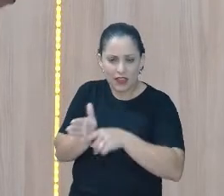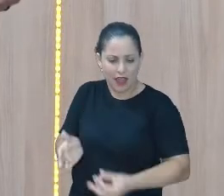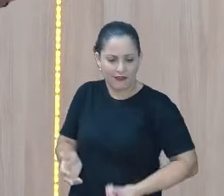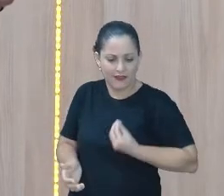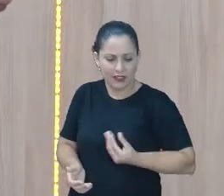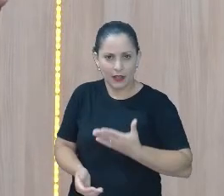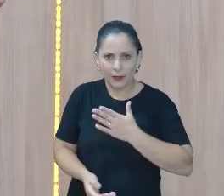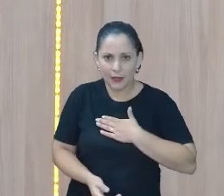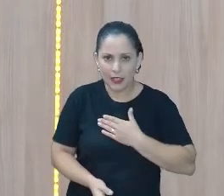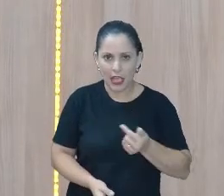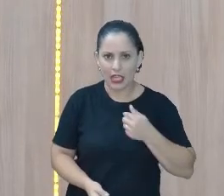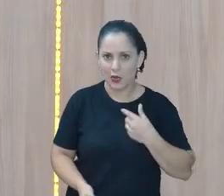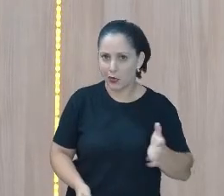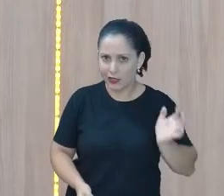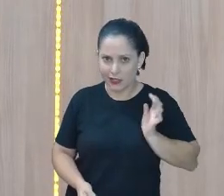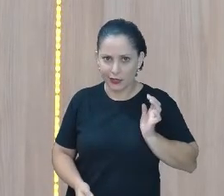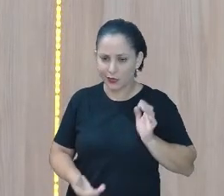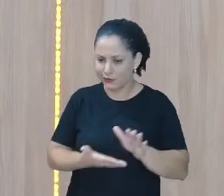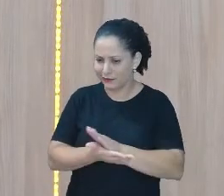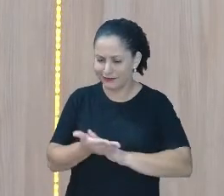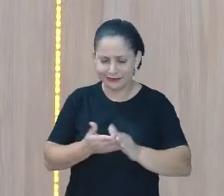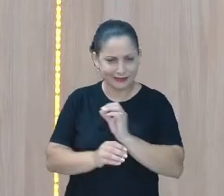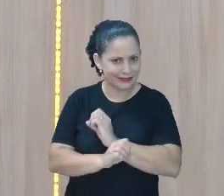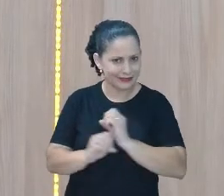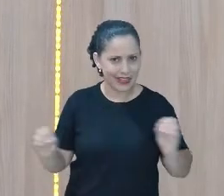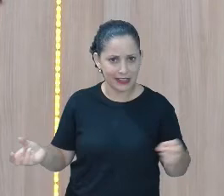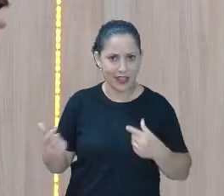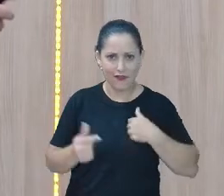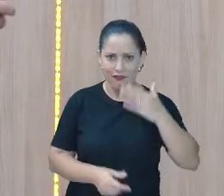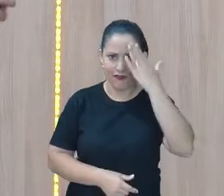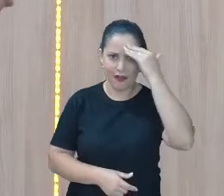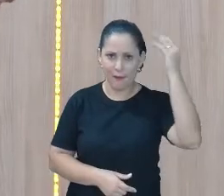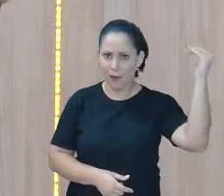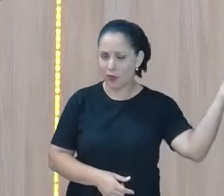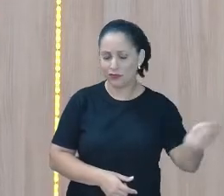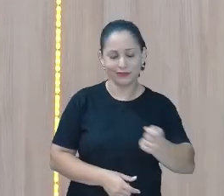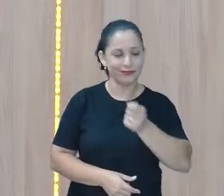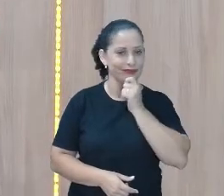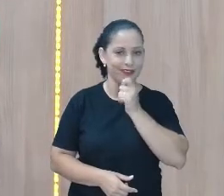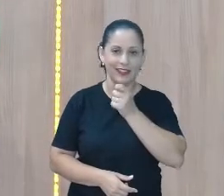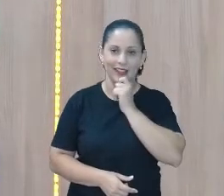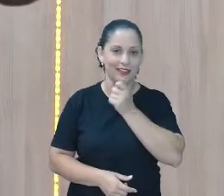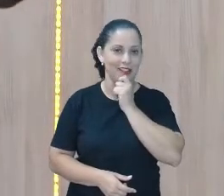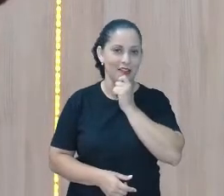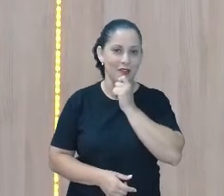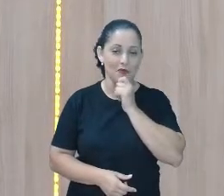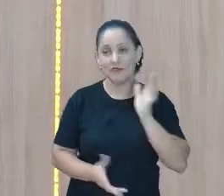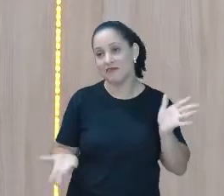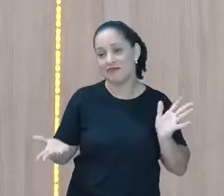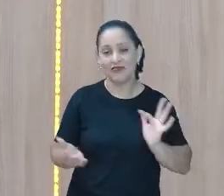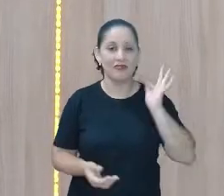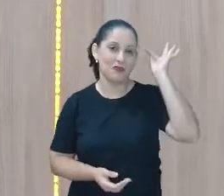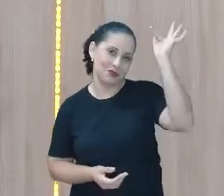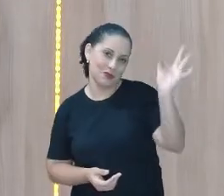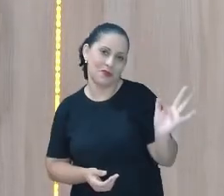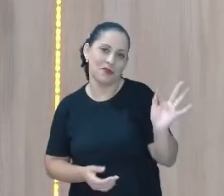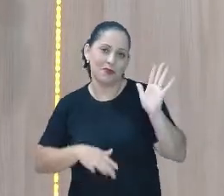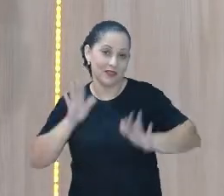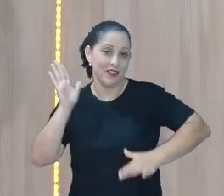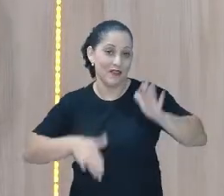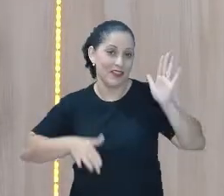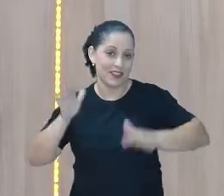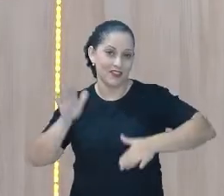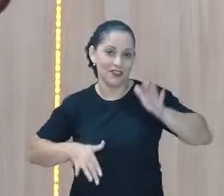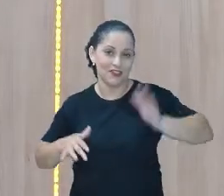sou rico, eu não sou famoso, né? Ainda não. Ainda não. Talvez um dia, né, a gente aqui no Educa